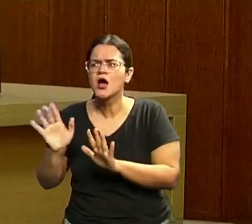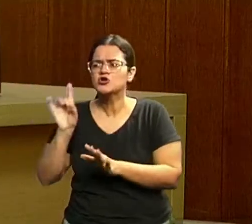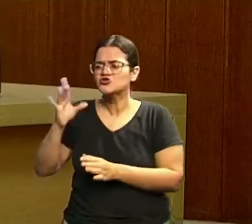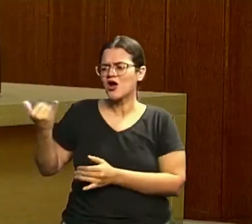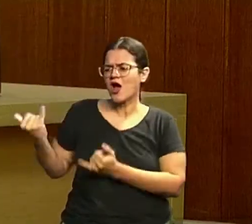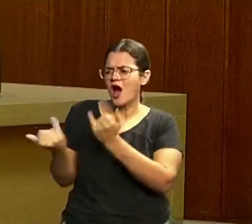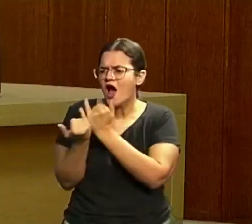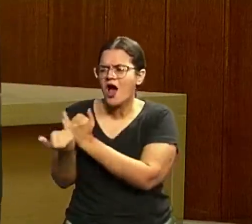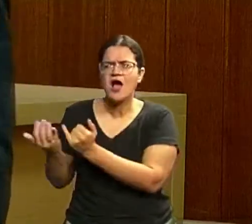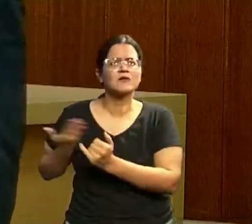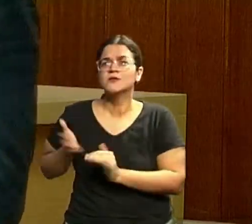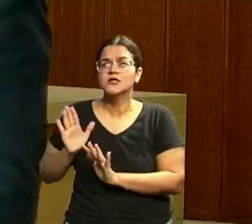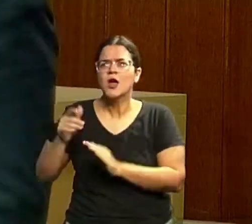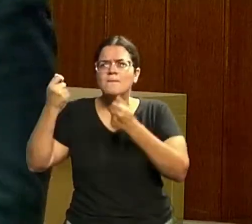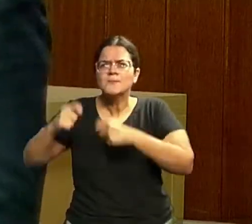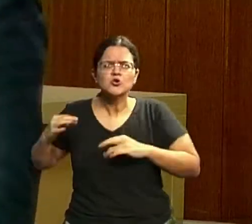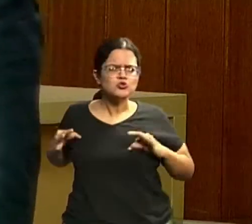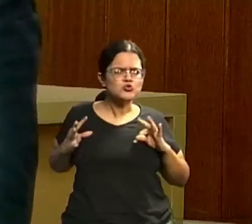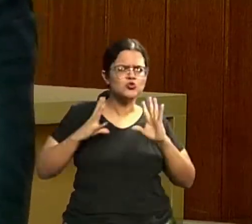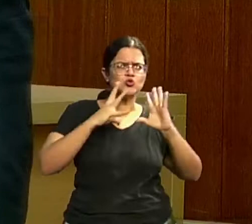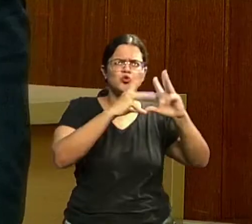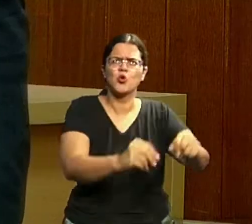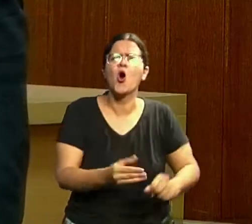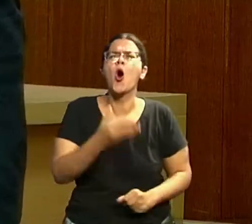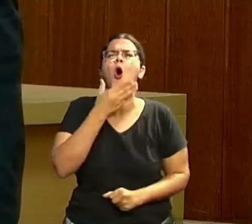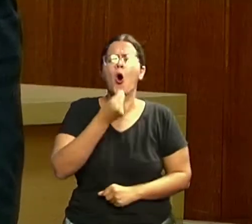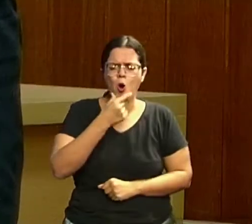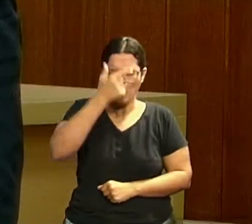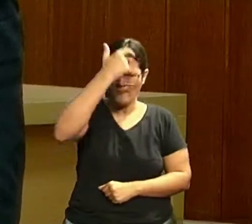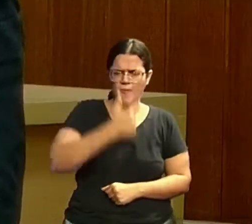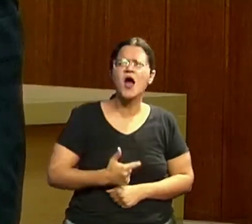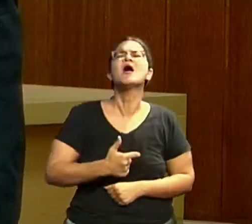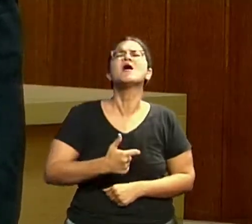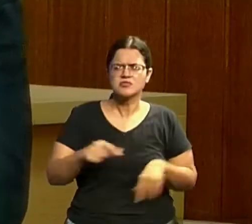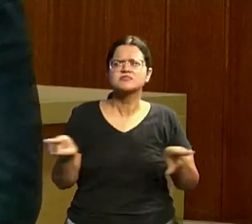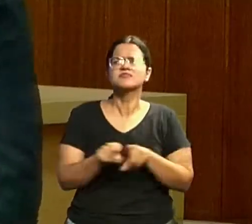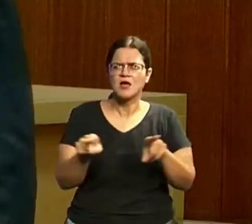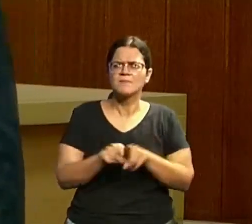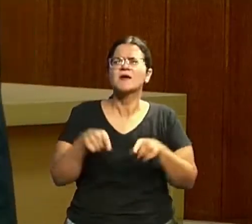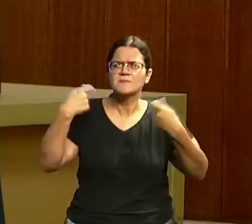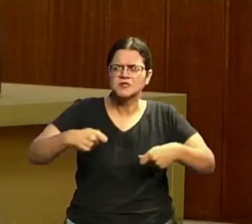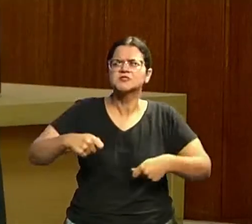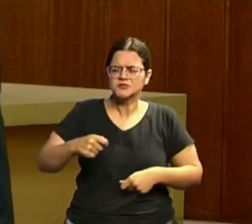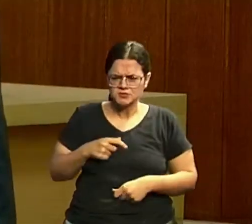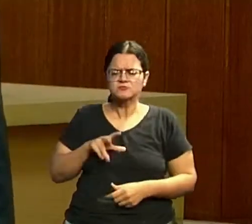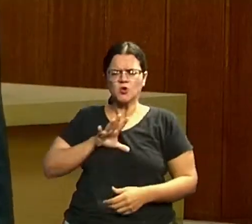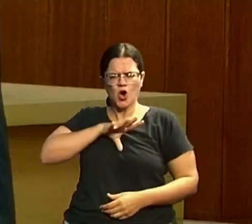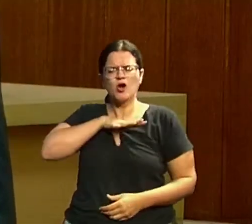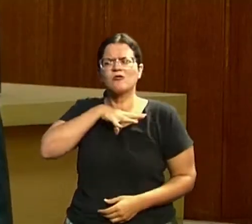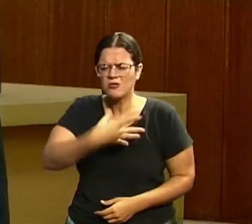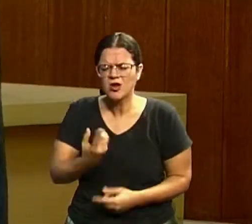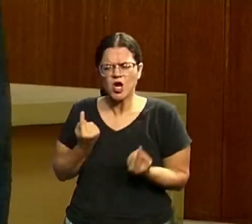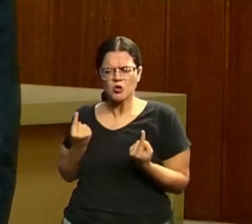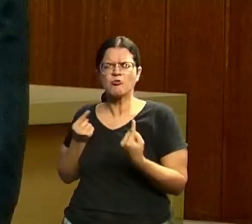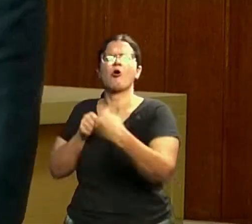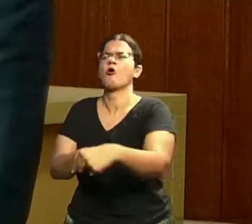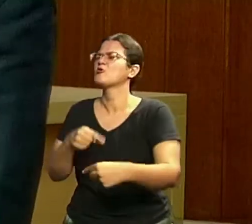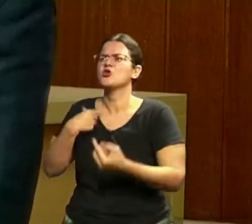as amigas. Antes de tudo, é um problema que nós, homens, precisamos encarar.